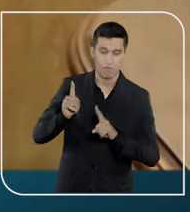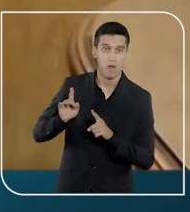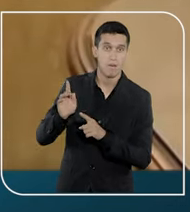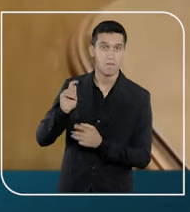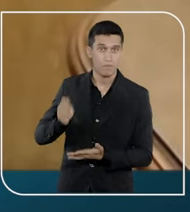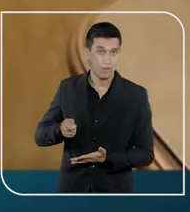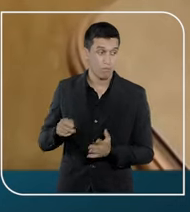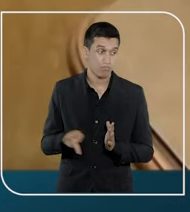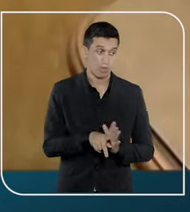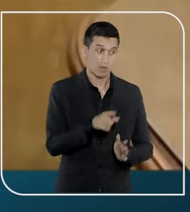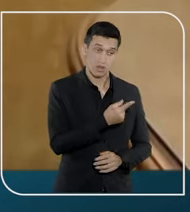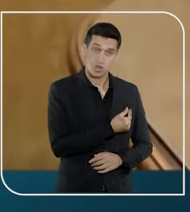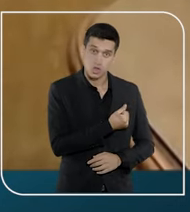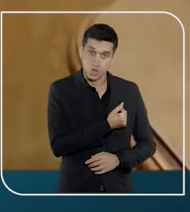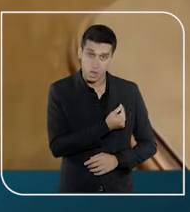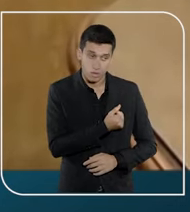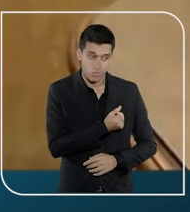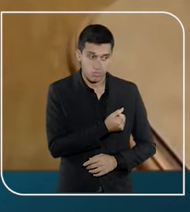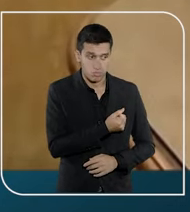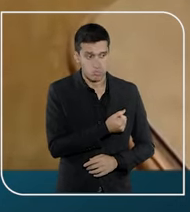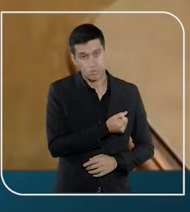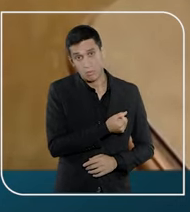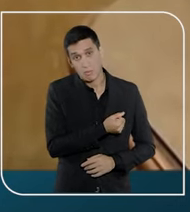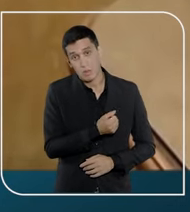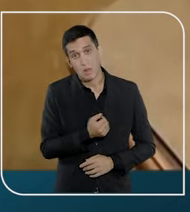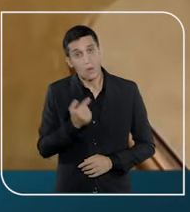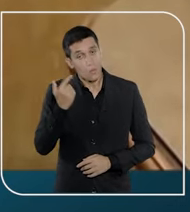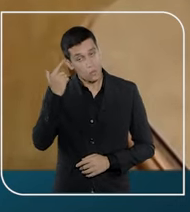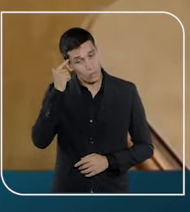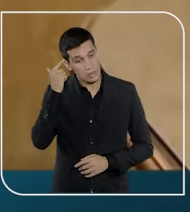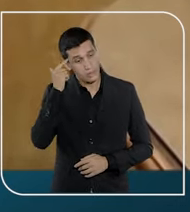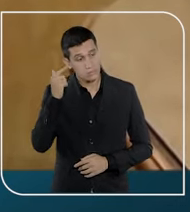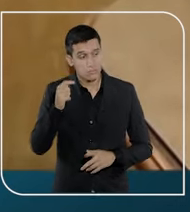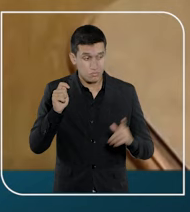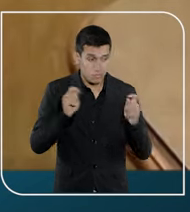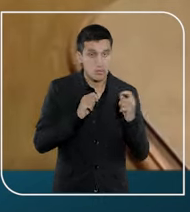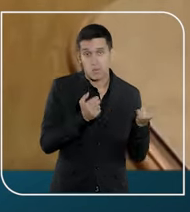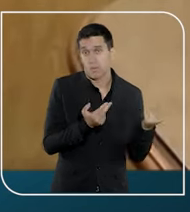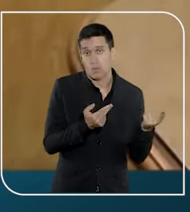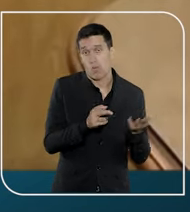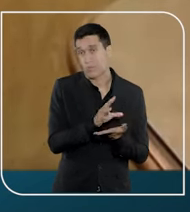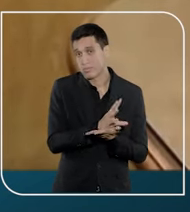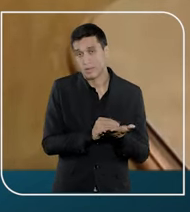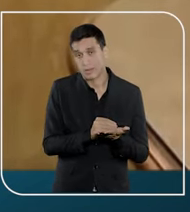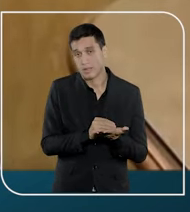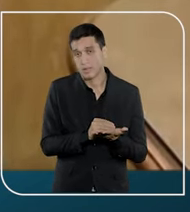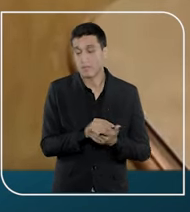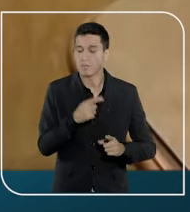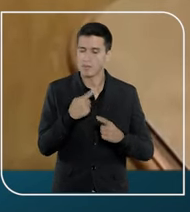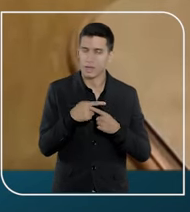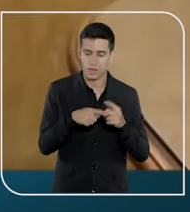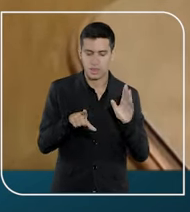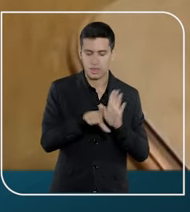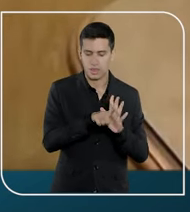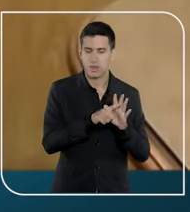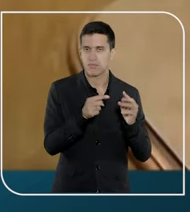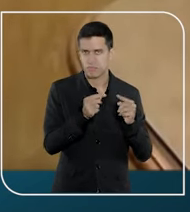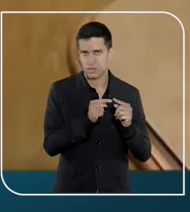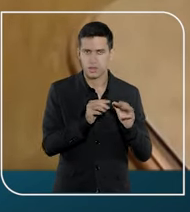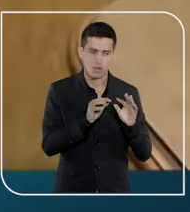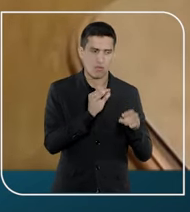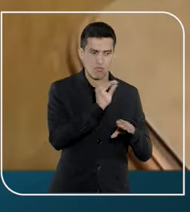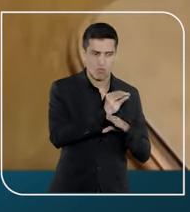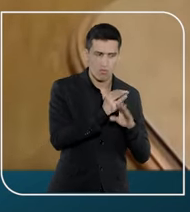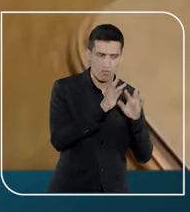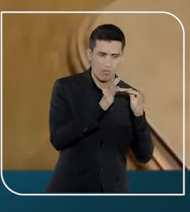sim. Até porque a lei do bem de família não veda que exista